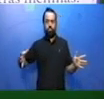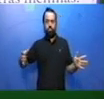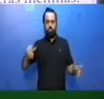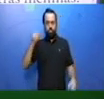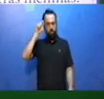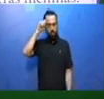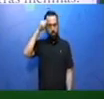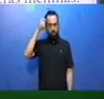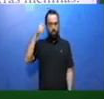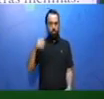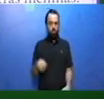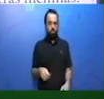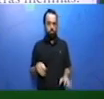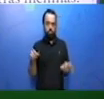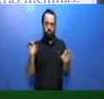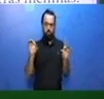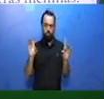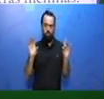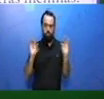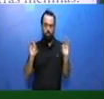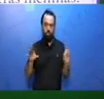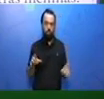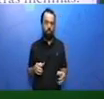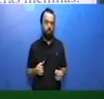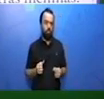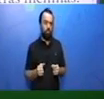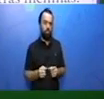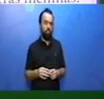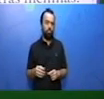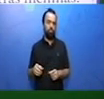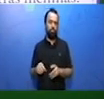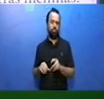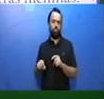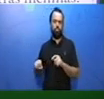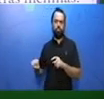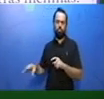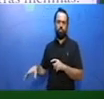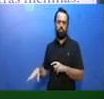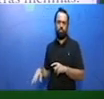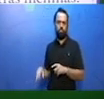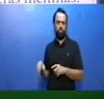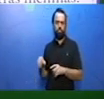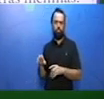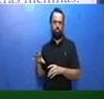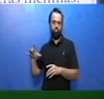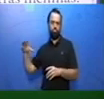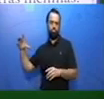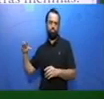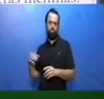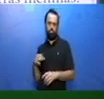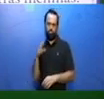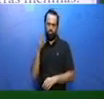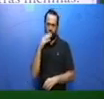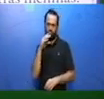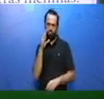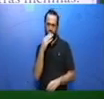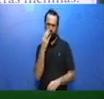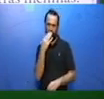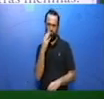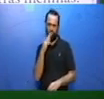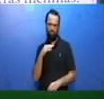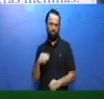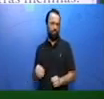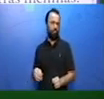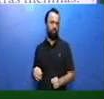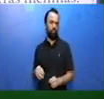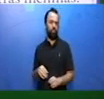Brilhante e imponente, mas quando começava a rodar, soltava uma fumaça escura e fedorenta. Alfredo ficava o tempo